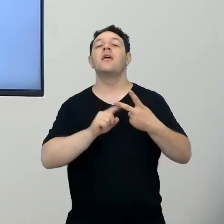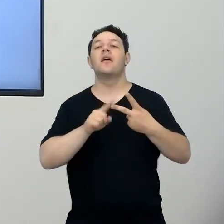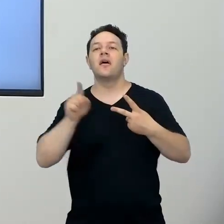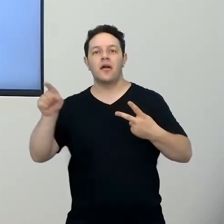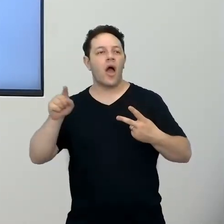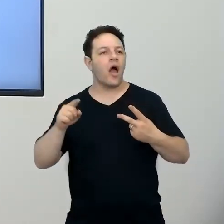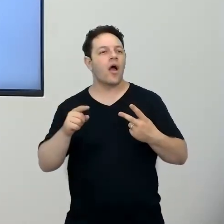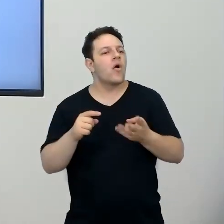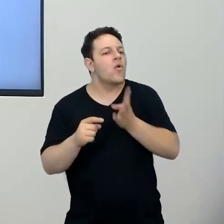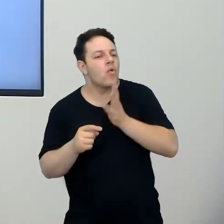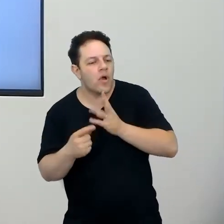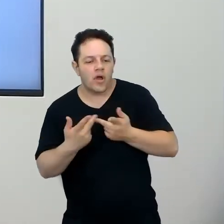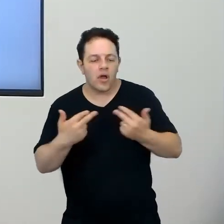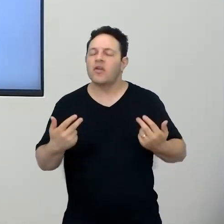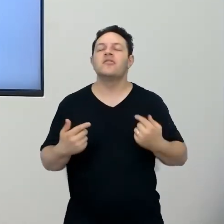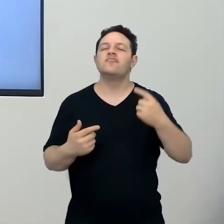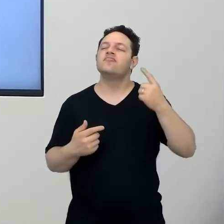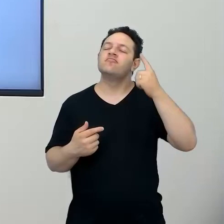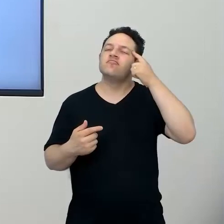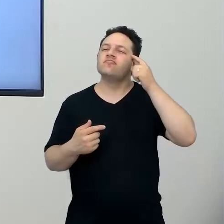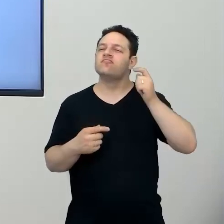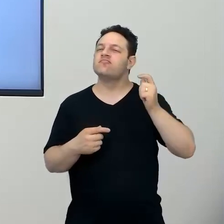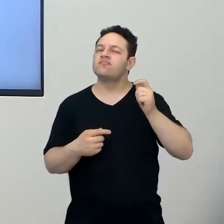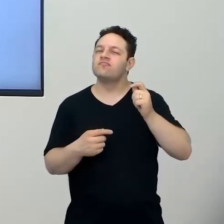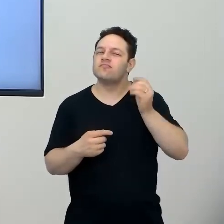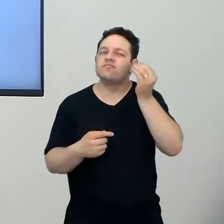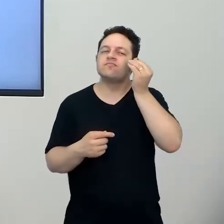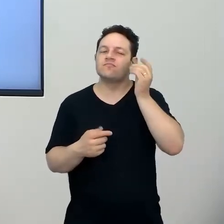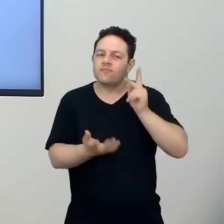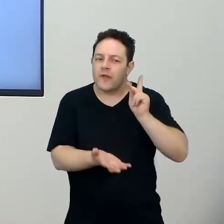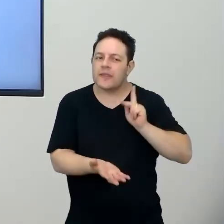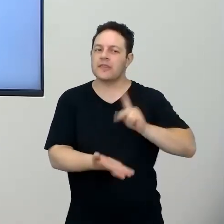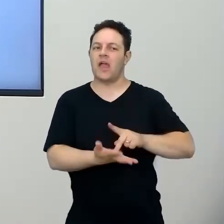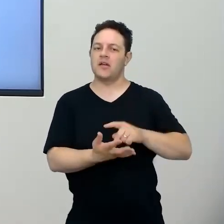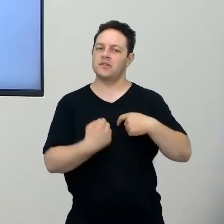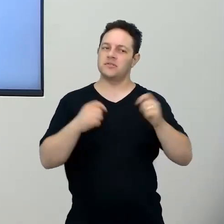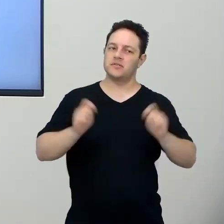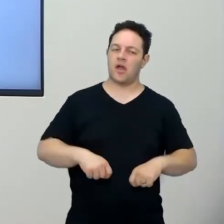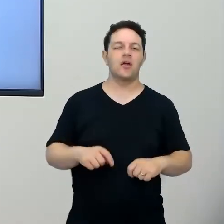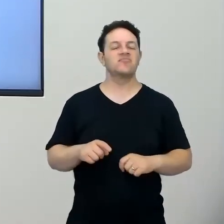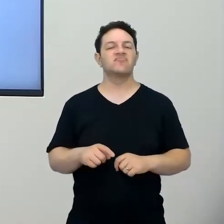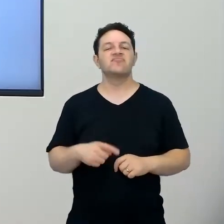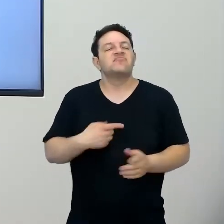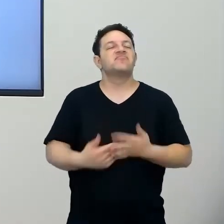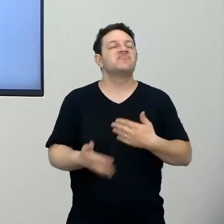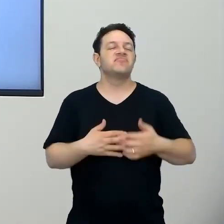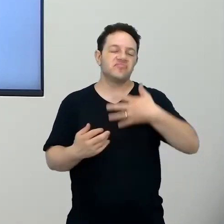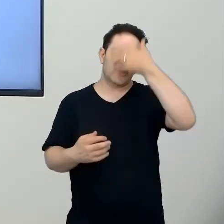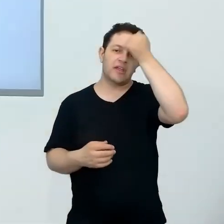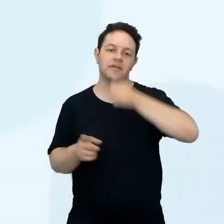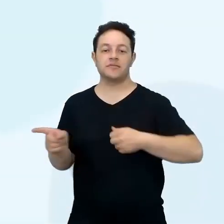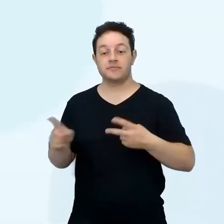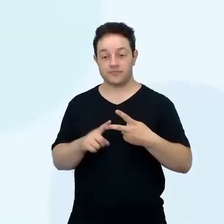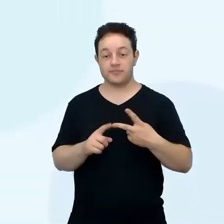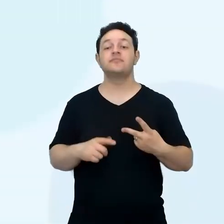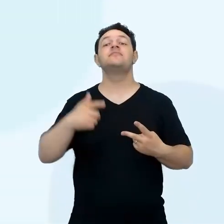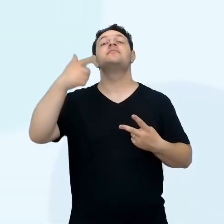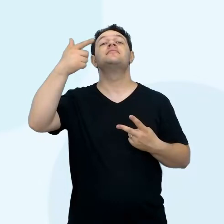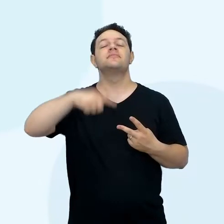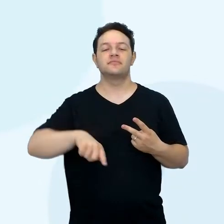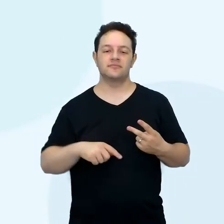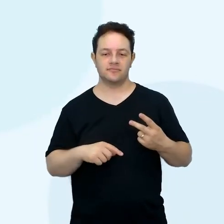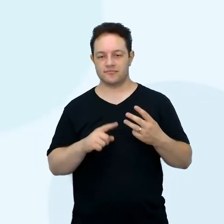e ele também não foi realista. Então, é importante que ele percebesse isso aí, tá? O que mais que nós vamos falar agora?